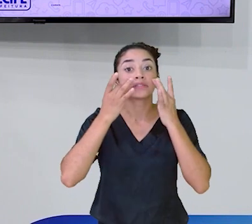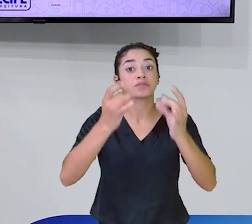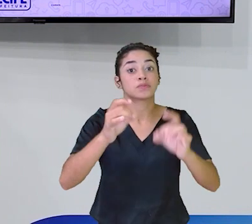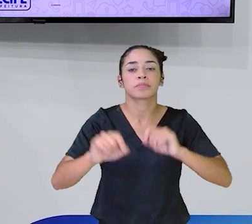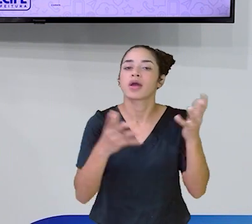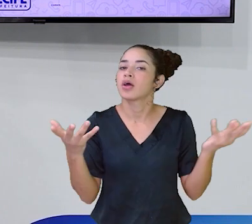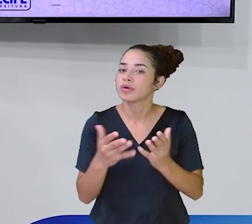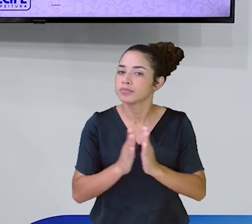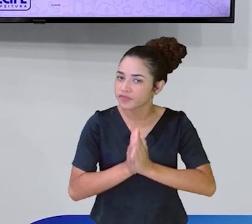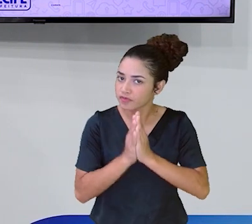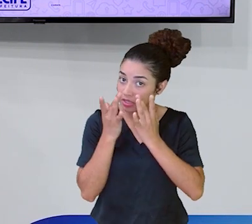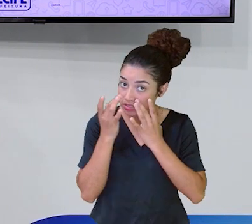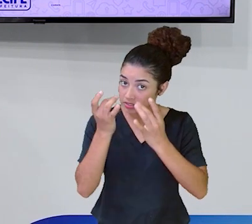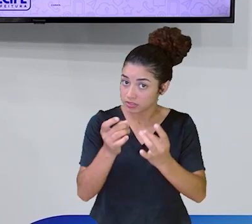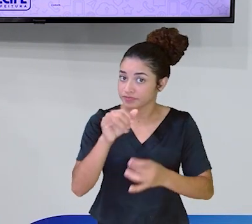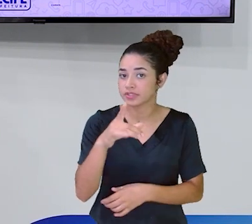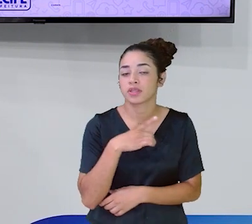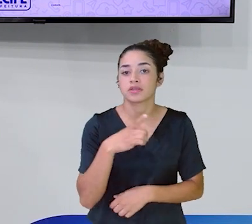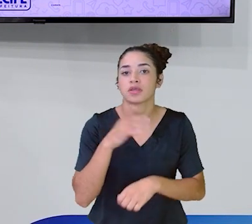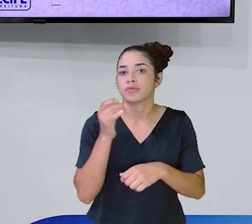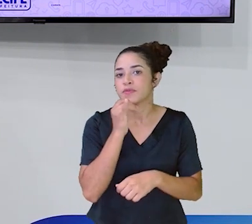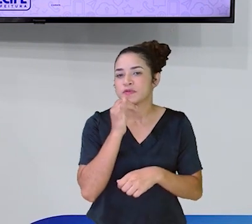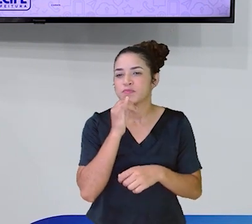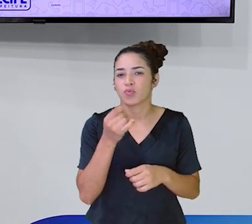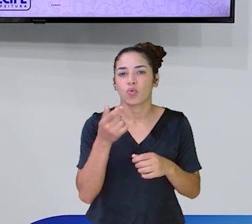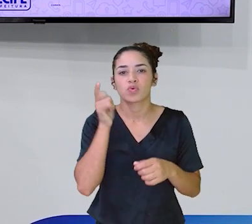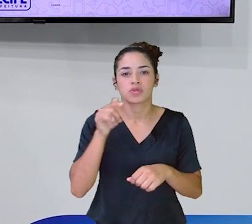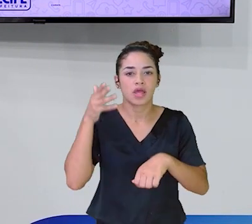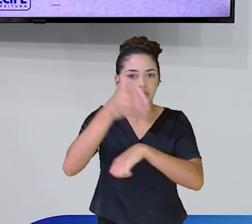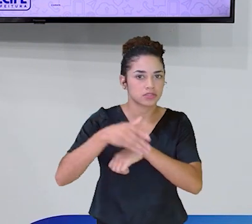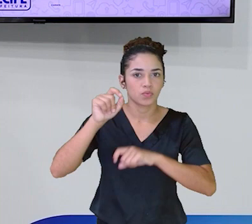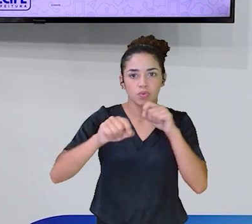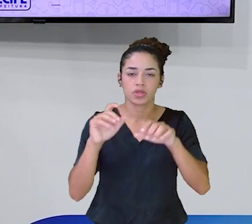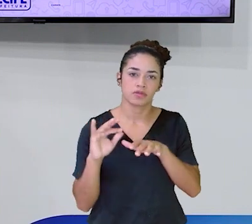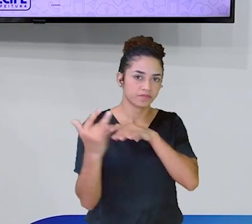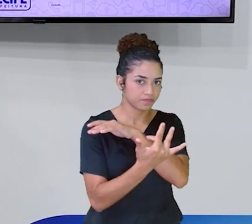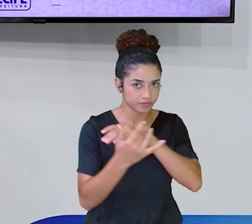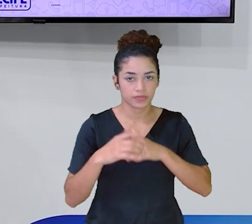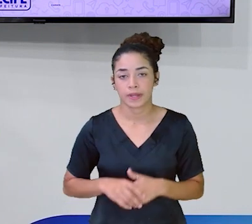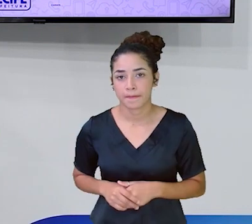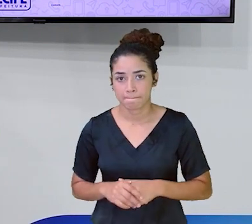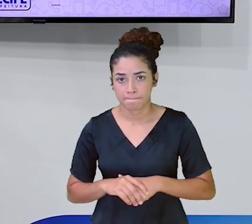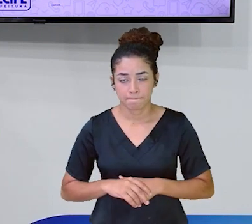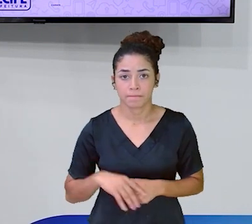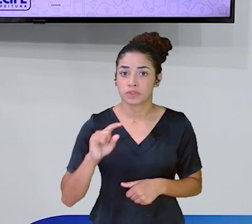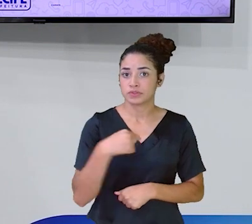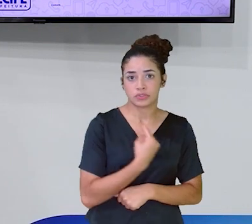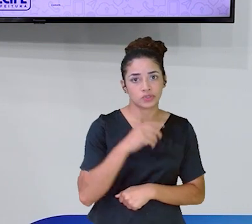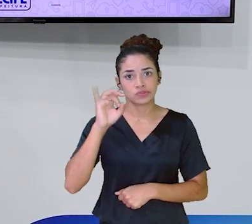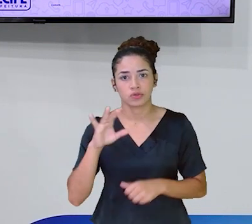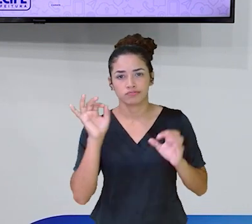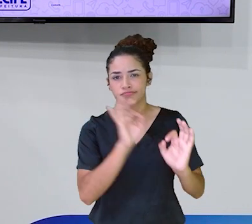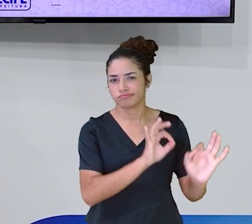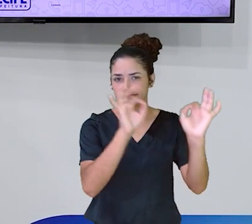agora começa a prestar atenção se você tem acesso a redes sociais. Isso é muito divulgado nas redes sociais. A gente não só